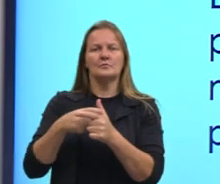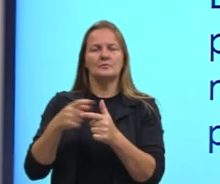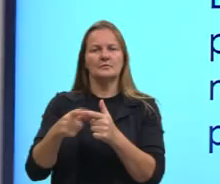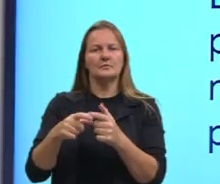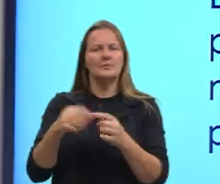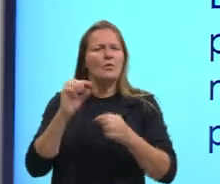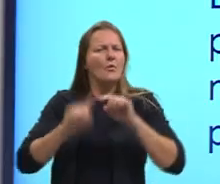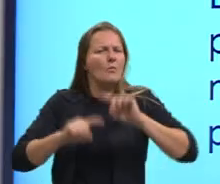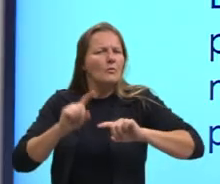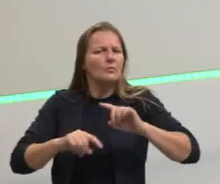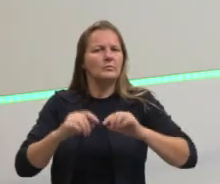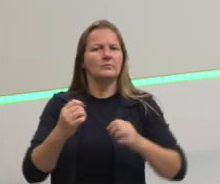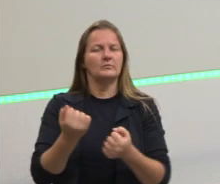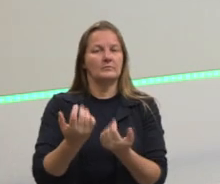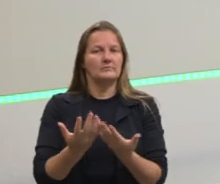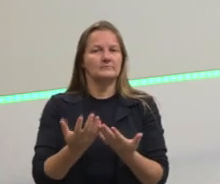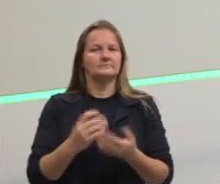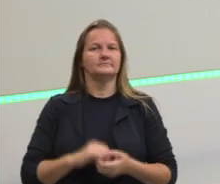de operação